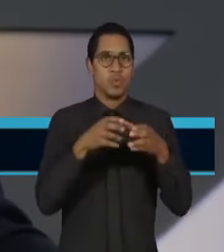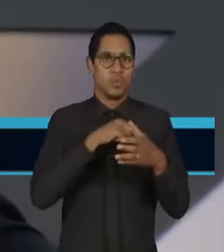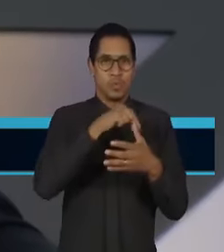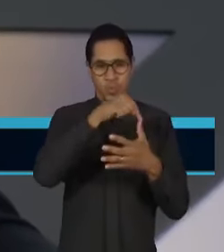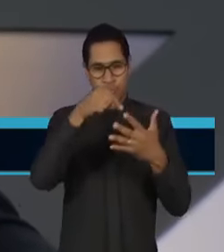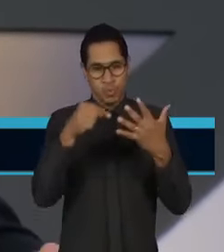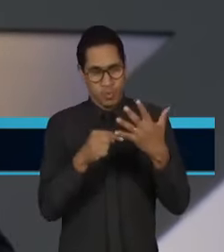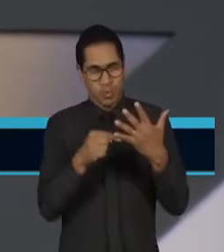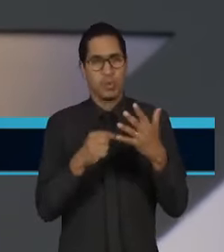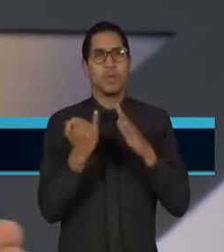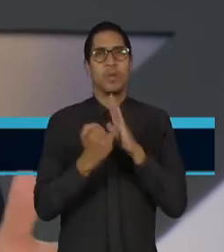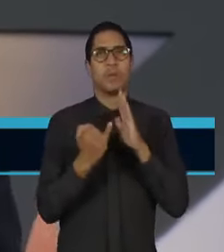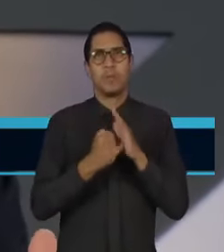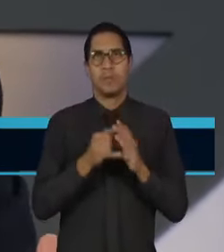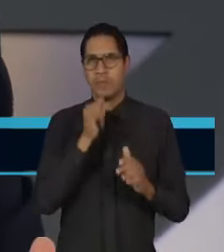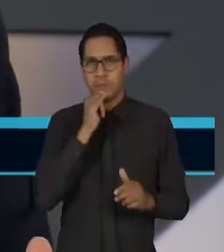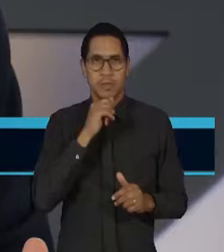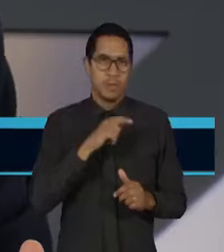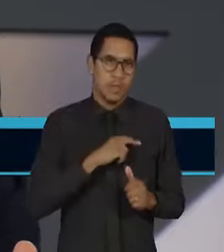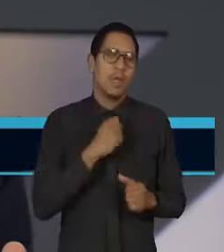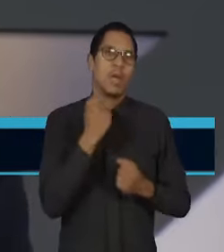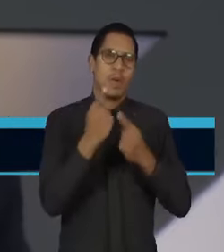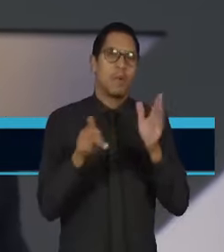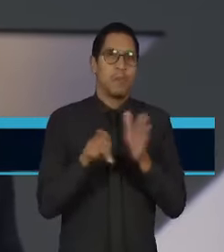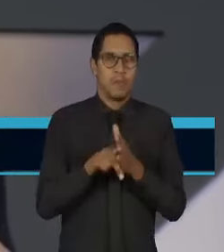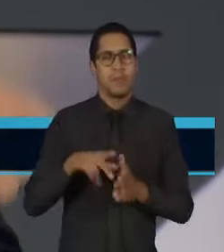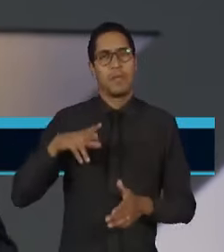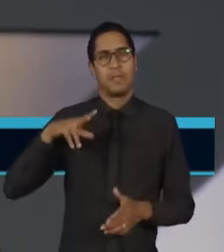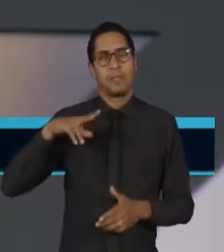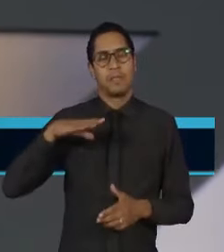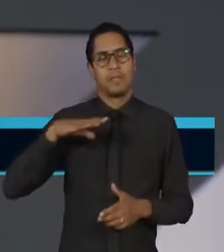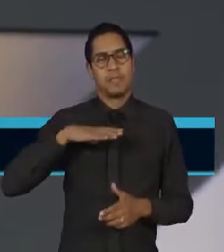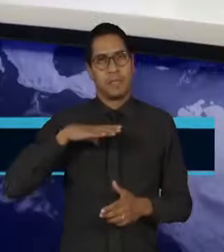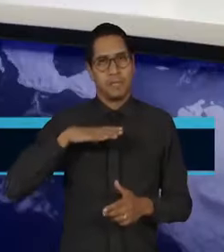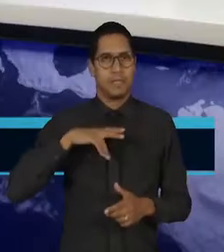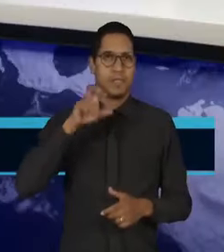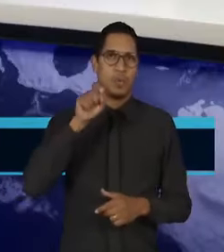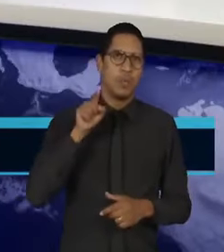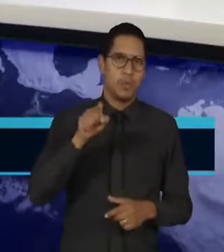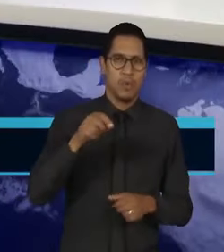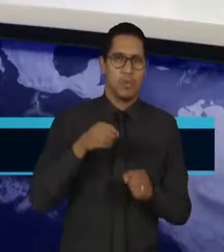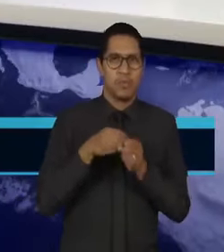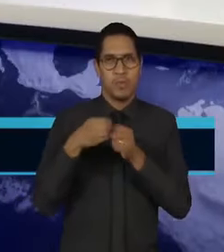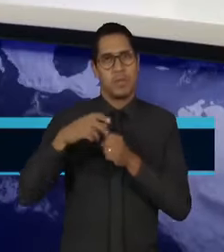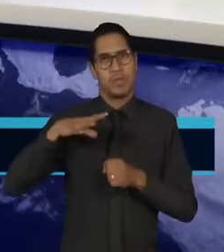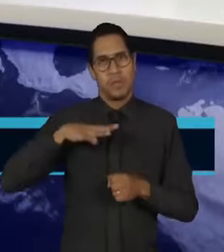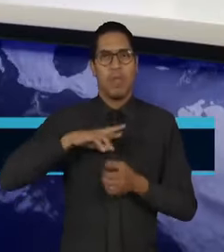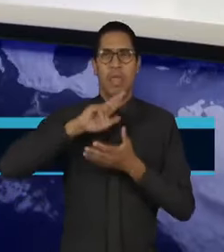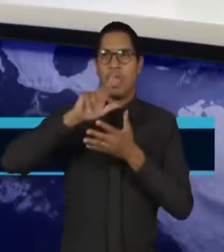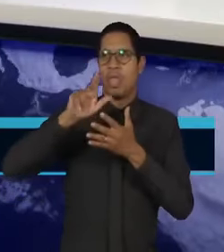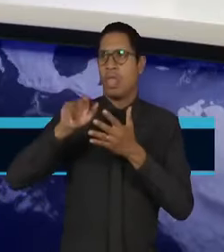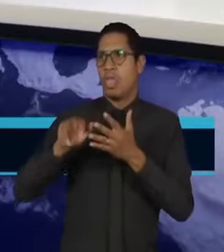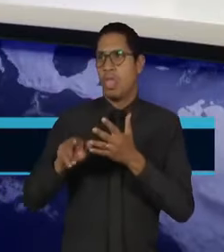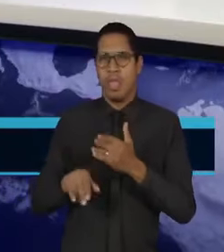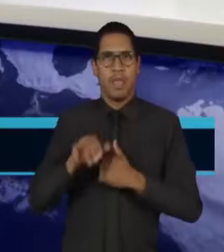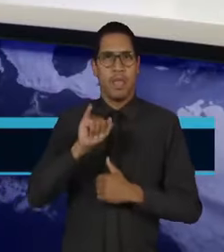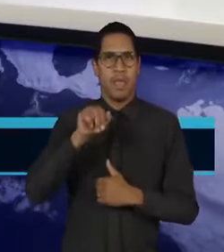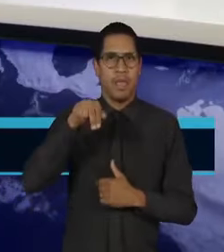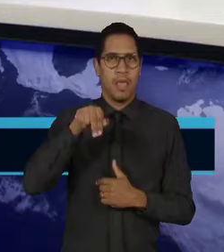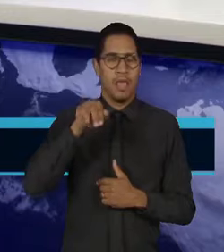cinco tributos. Você imagina, alguns deles são municipais. Então, são 5 mil municípios legislando diferentemente sobre